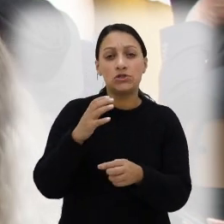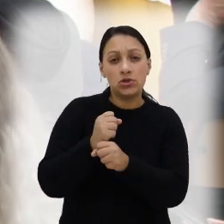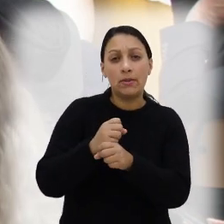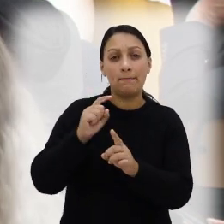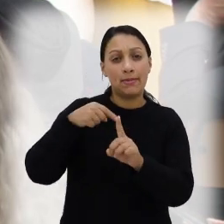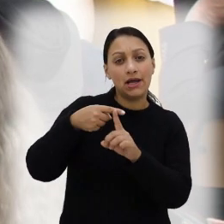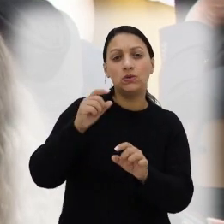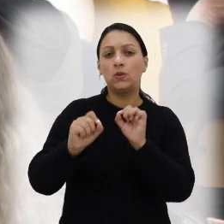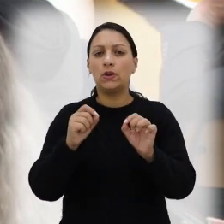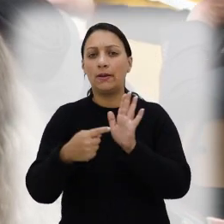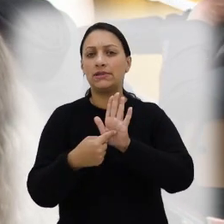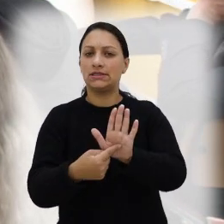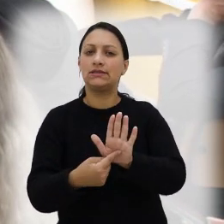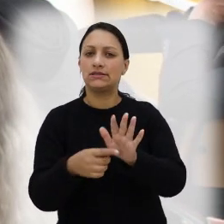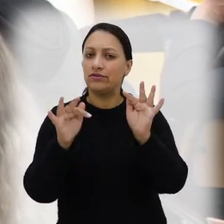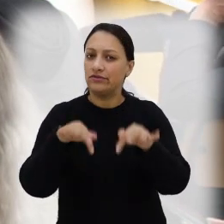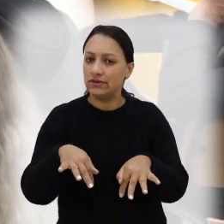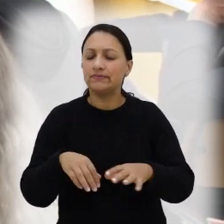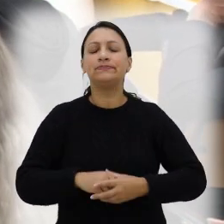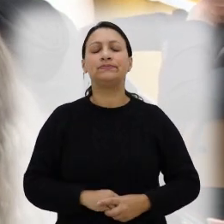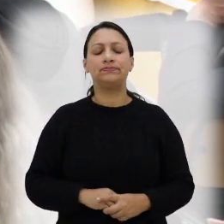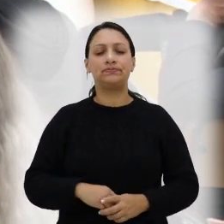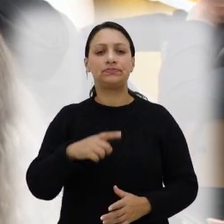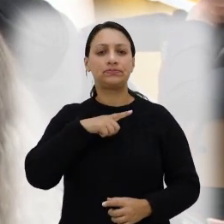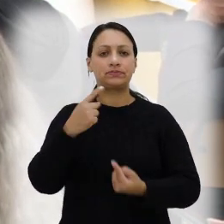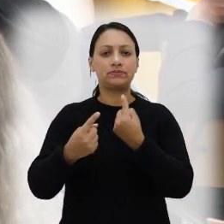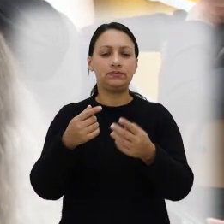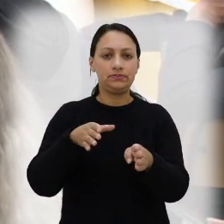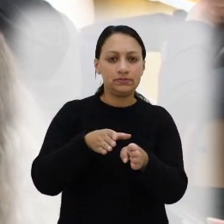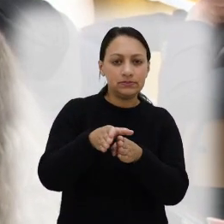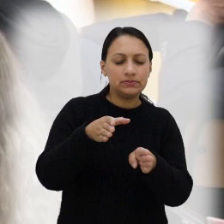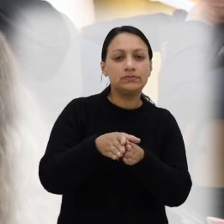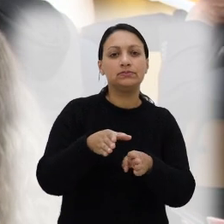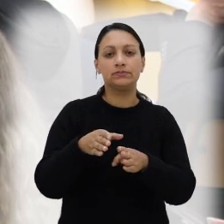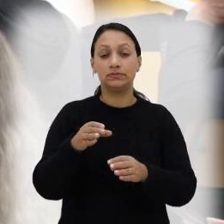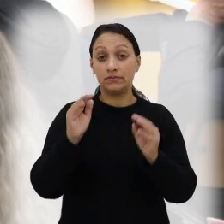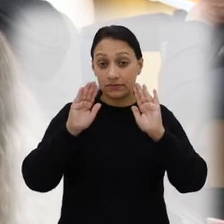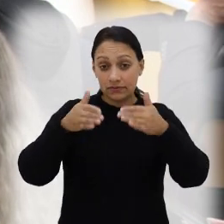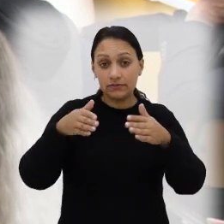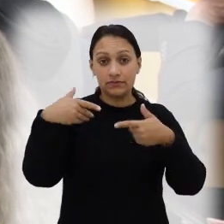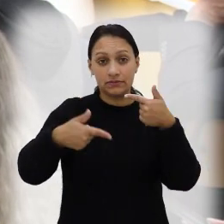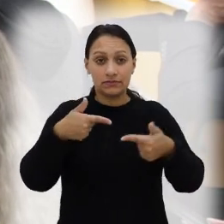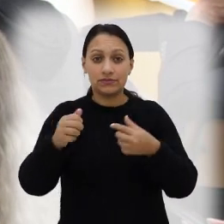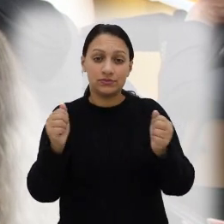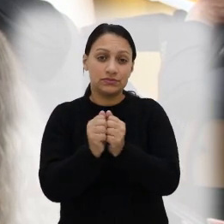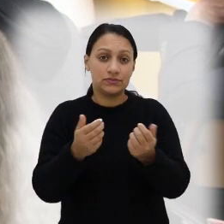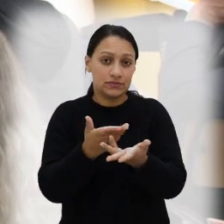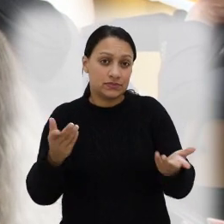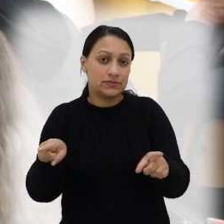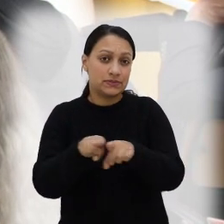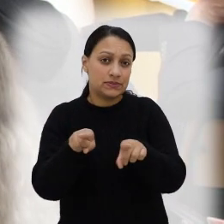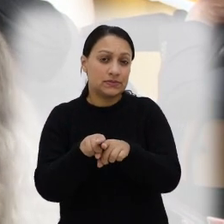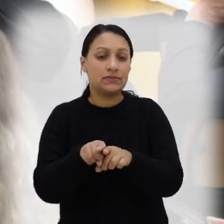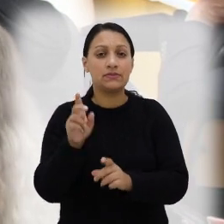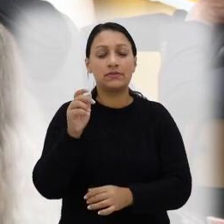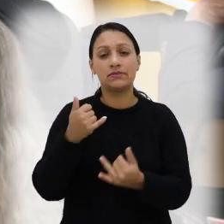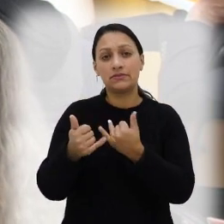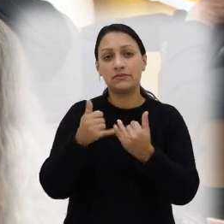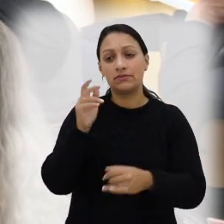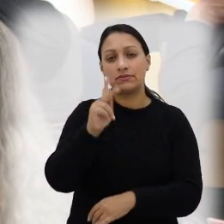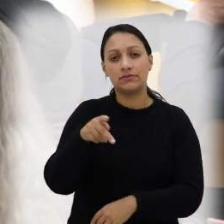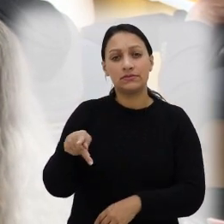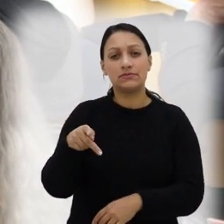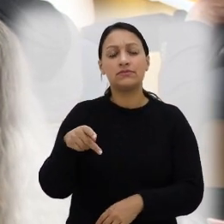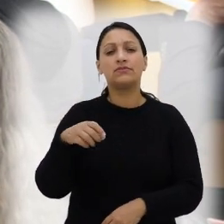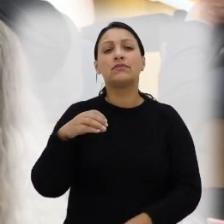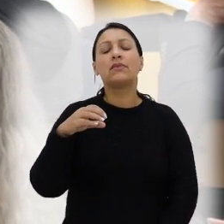a apresentação, a banca final. E a gente tem alguns mentores específicos que trabalham com vocês também, por exemplo, o Halber e o Christian